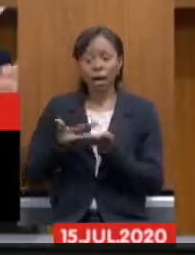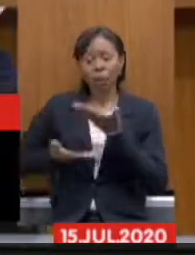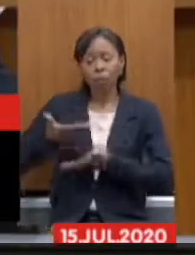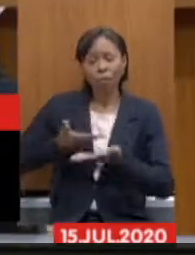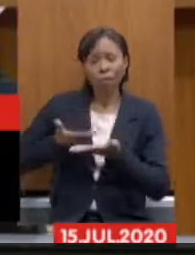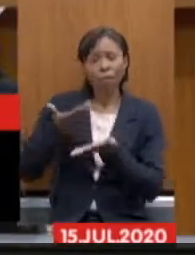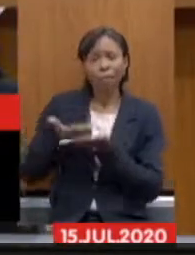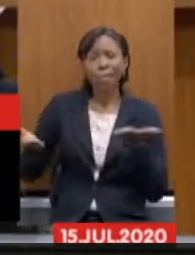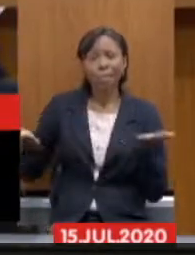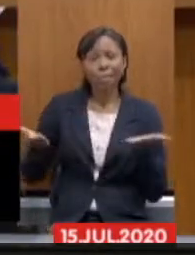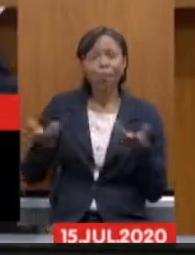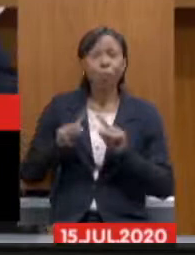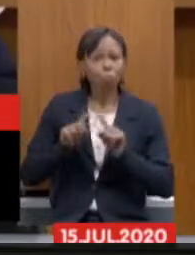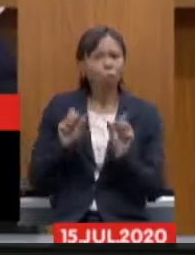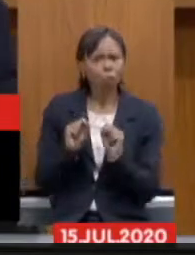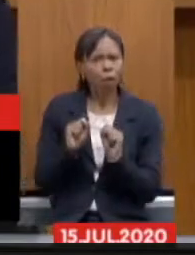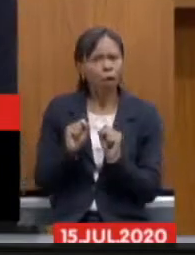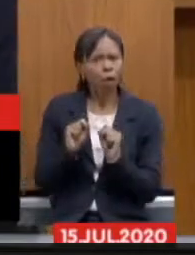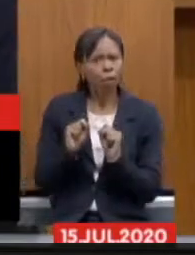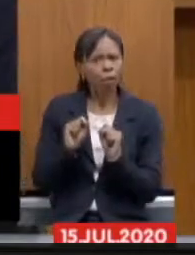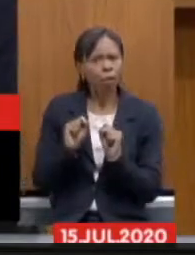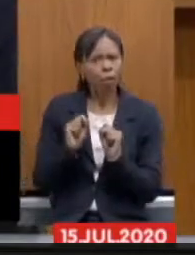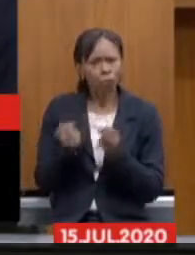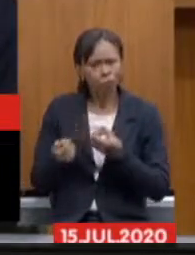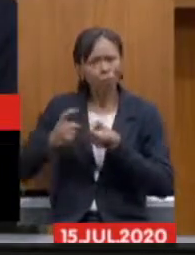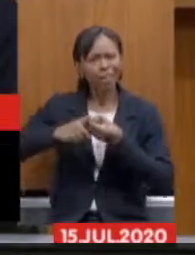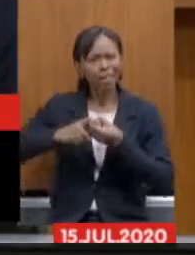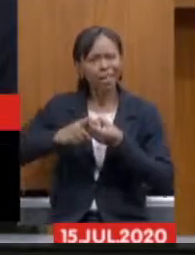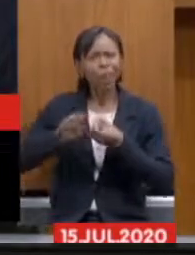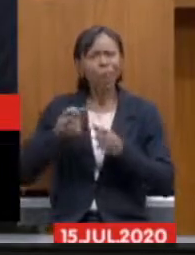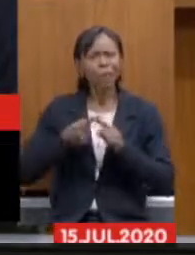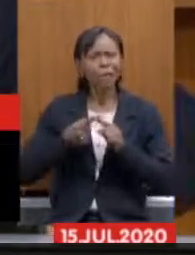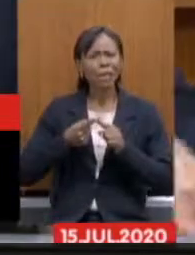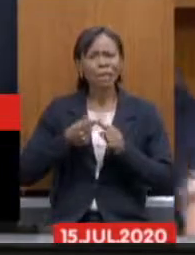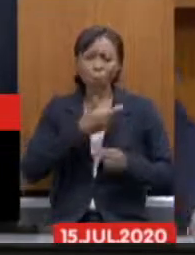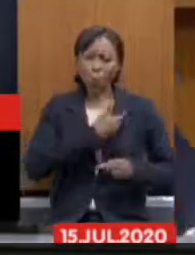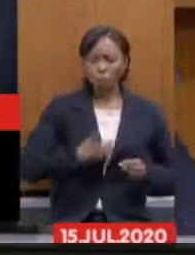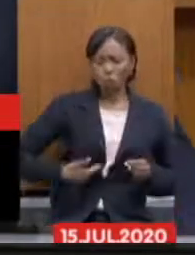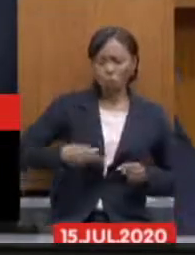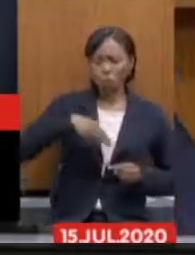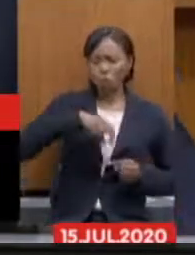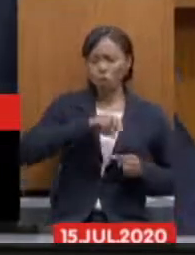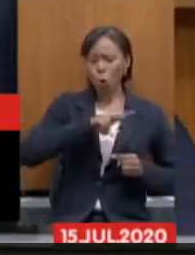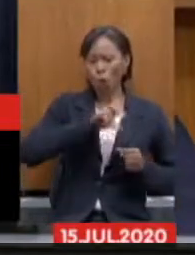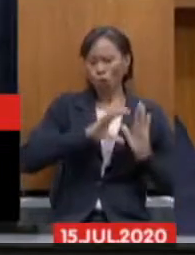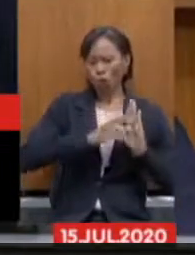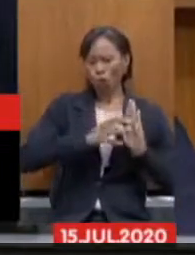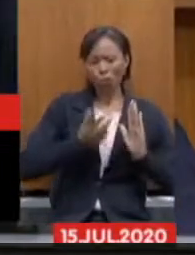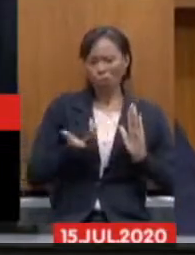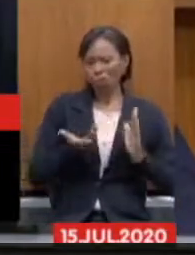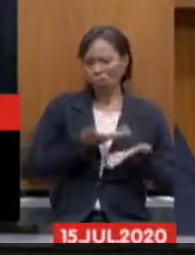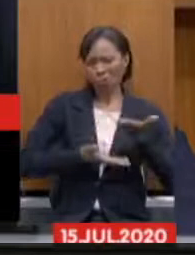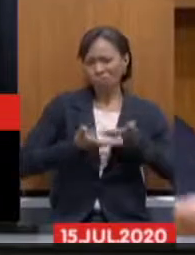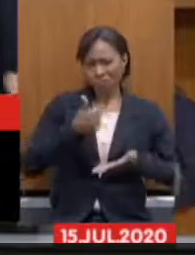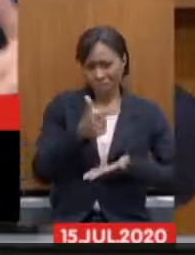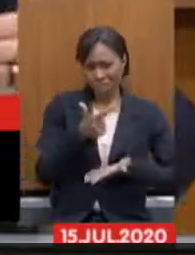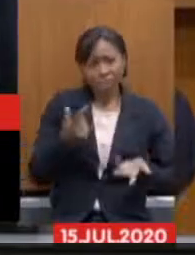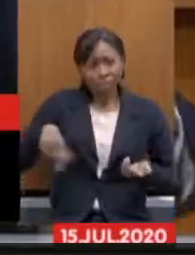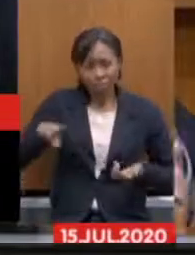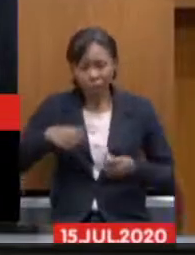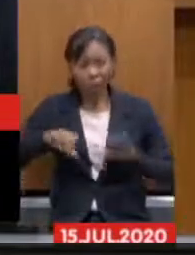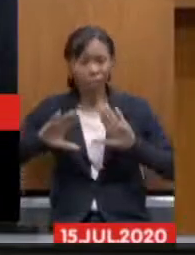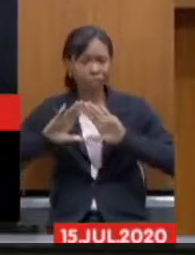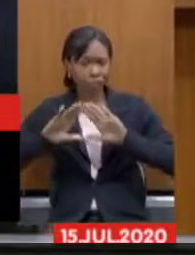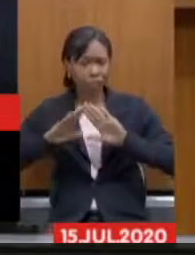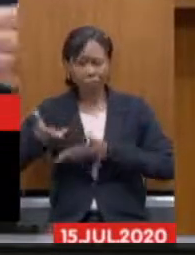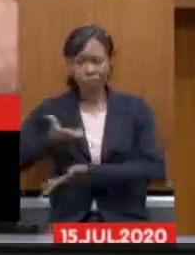pode até resgatá-la e já que a gente não espera fraternidade por parte do governo novo é uma forma da assembleia legislativa ser